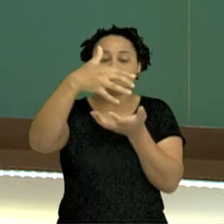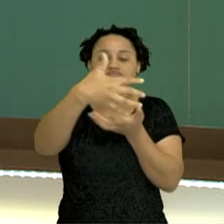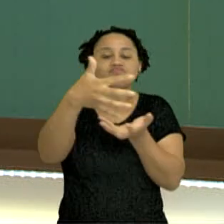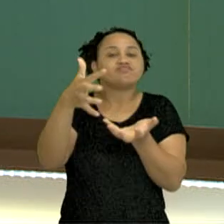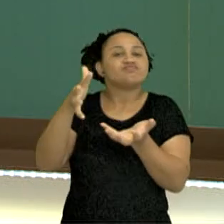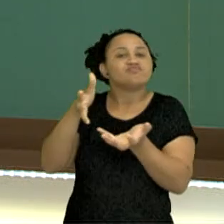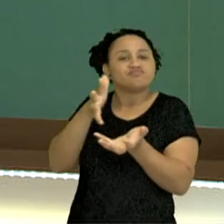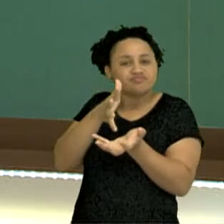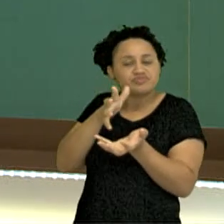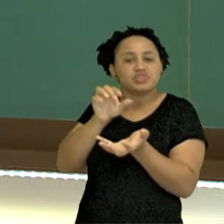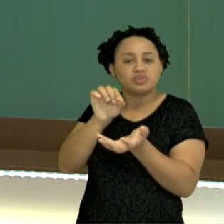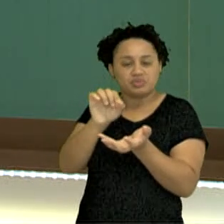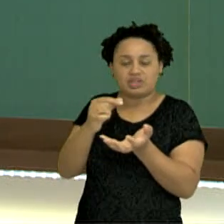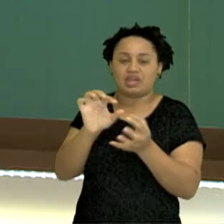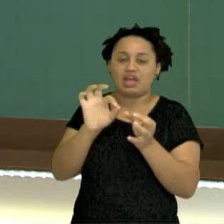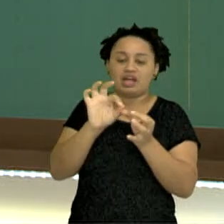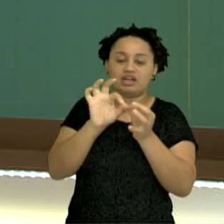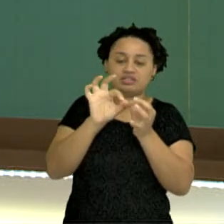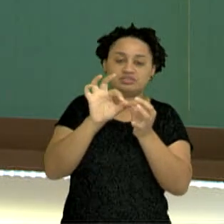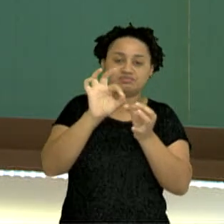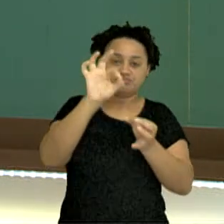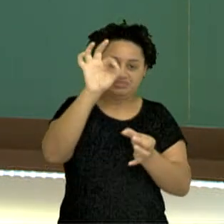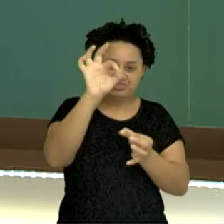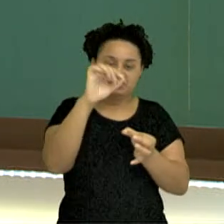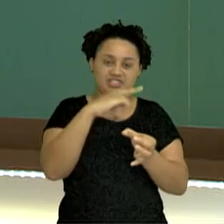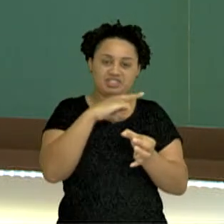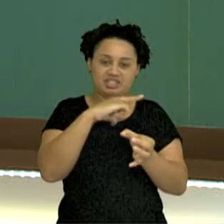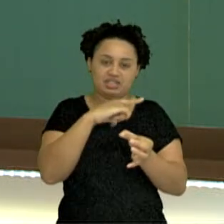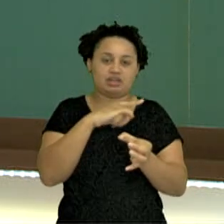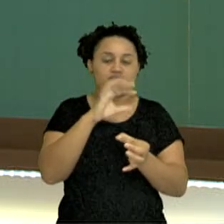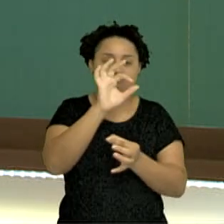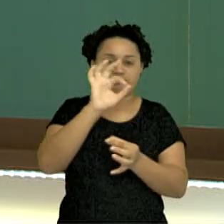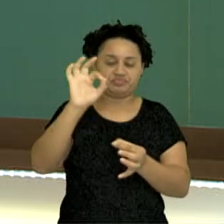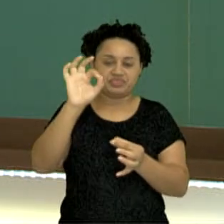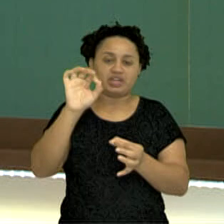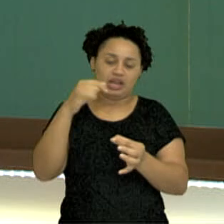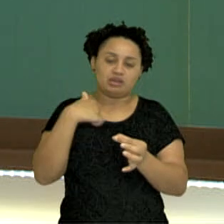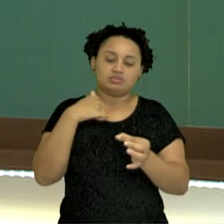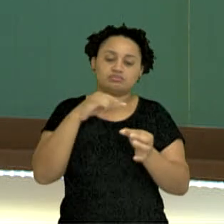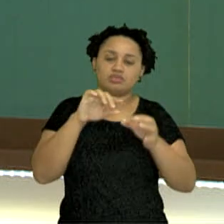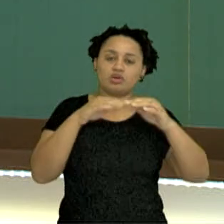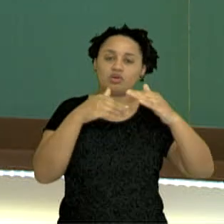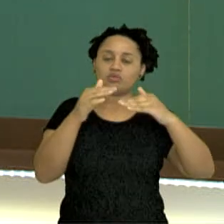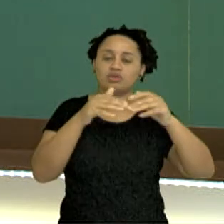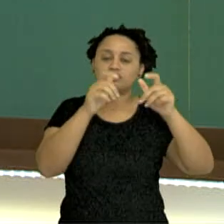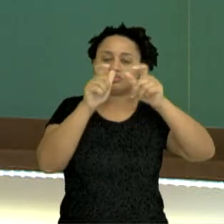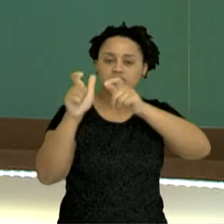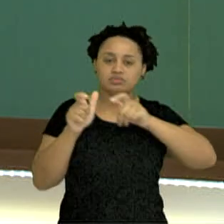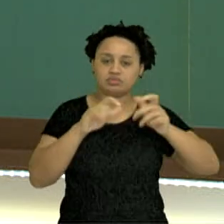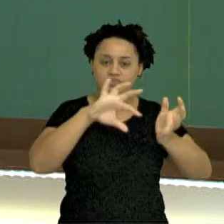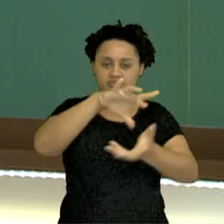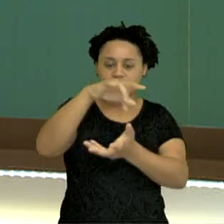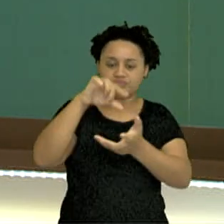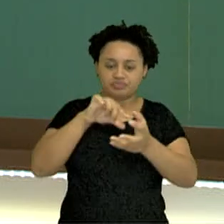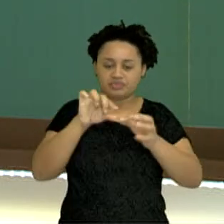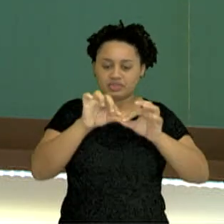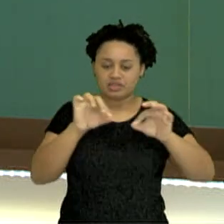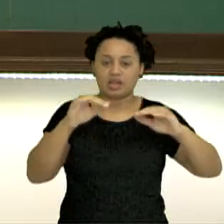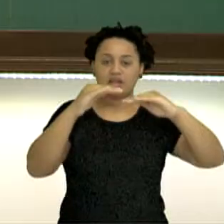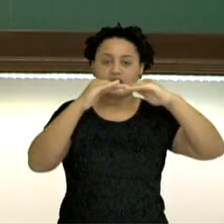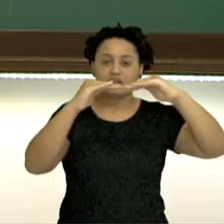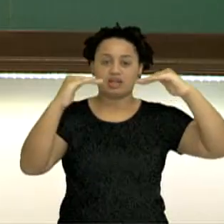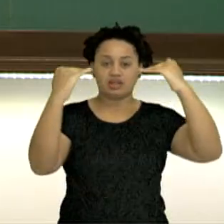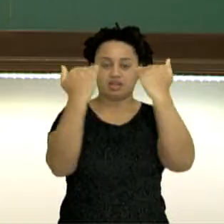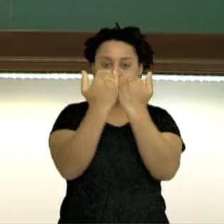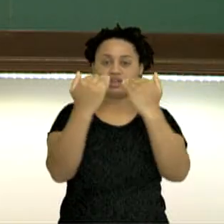latitude corresponde à distância medida em graus entre um ponto qualquer da superfície terrestre e a linha do Equador.